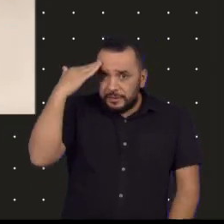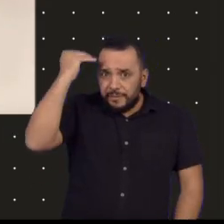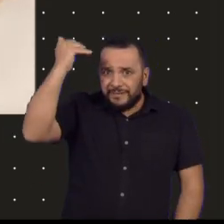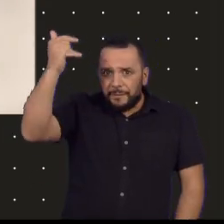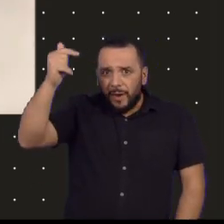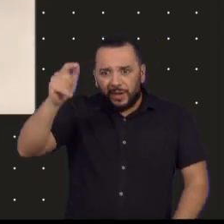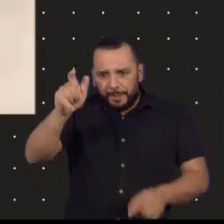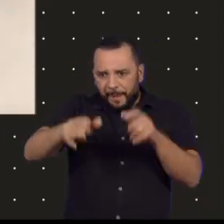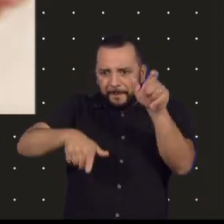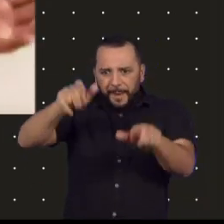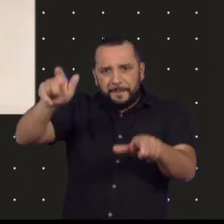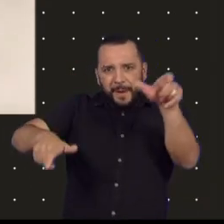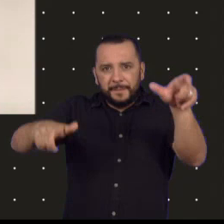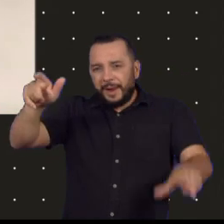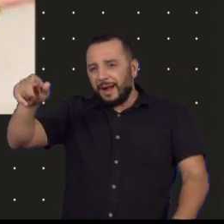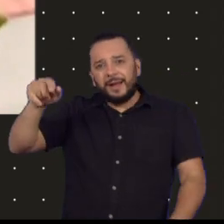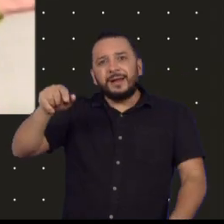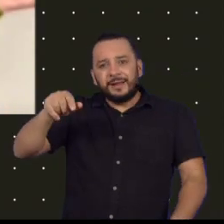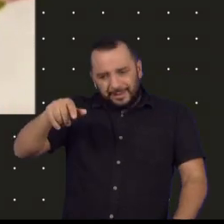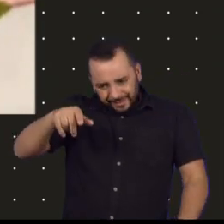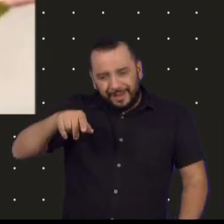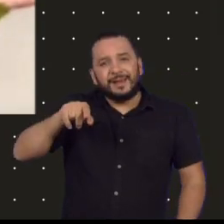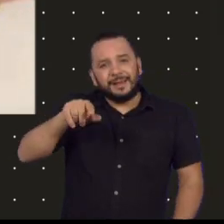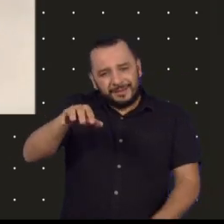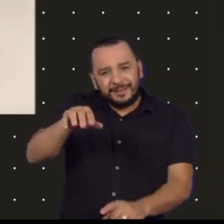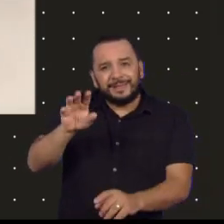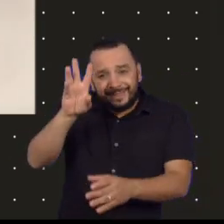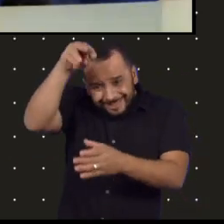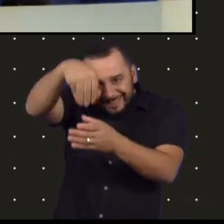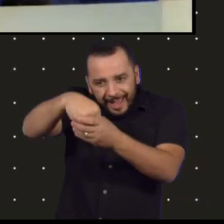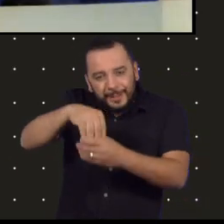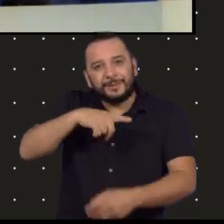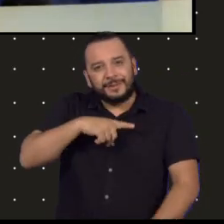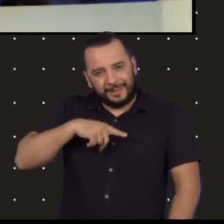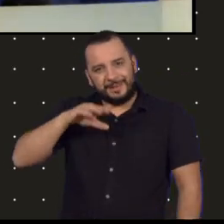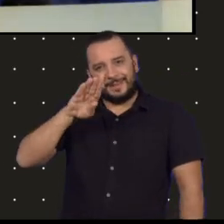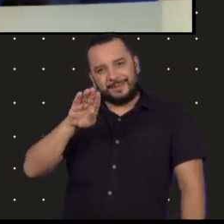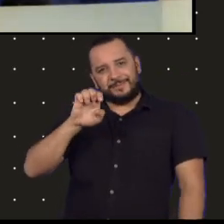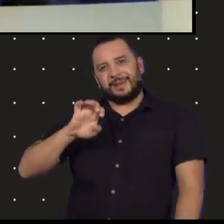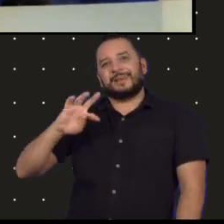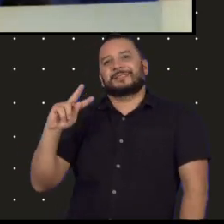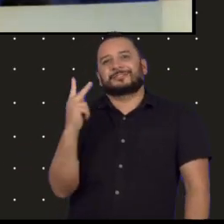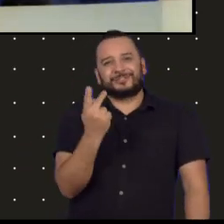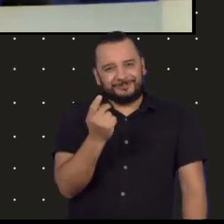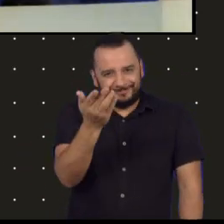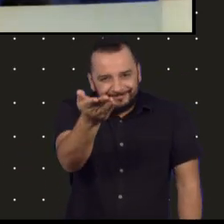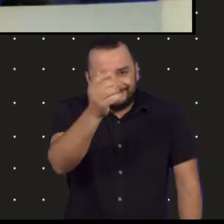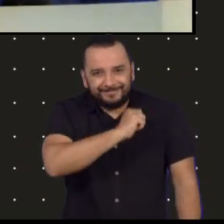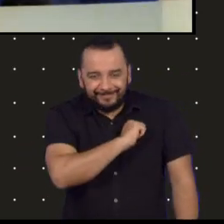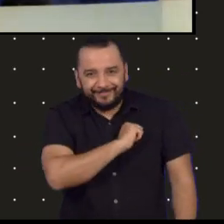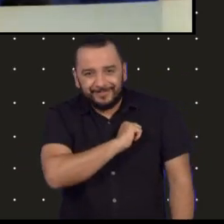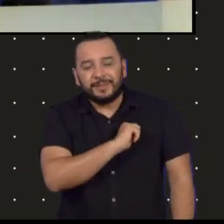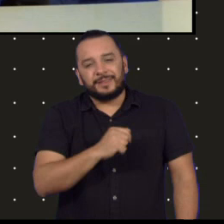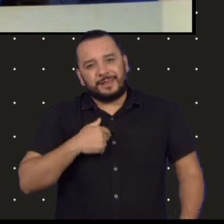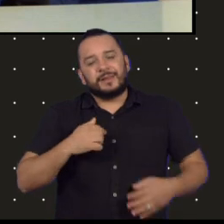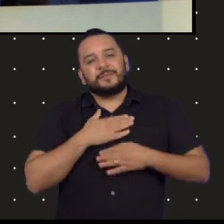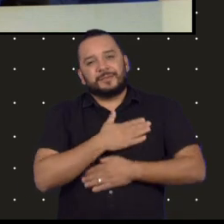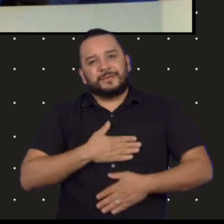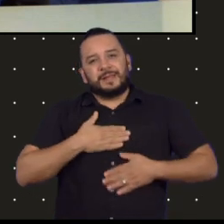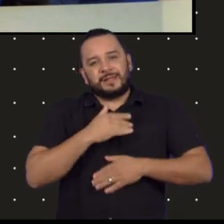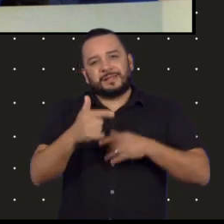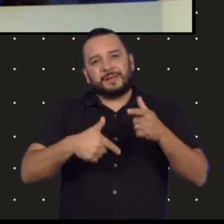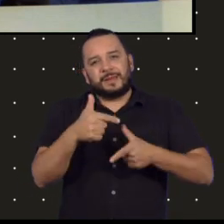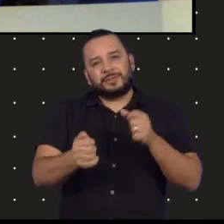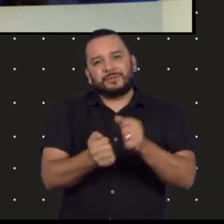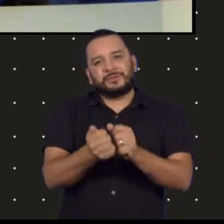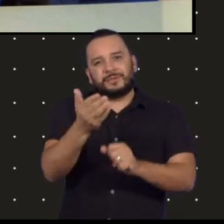das maiores atrizes para mim do mundo, hoje. Não é? Eu tive esse privilégio de trabalhar com ela e Cacilda.